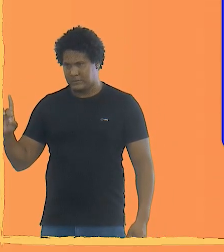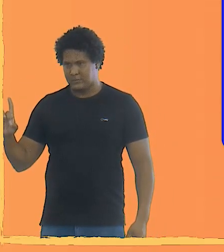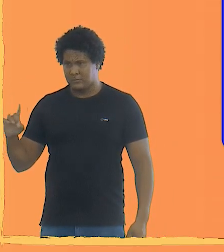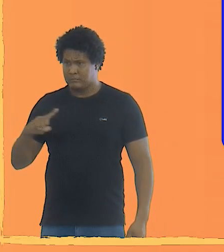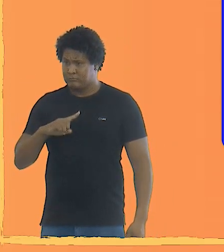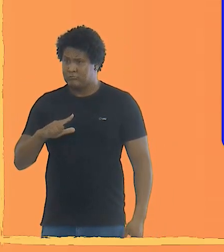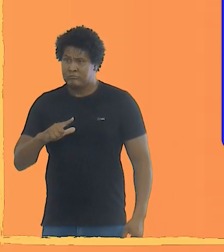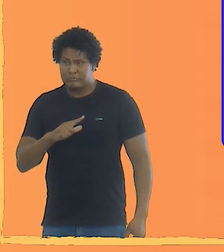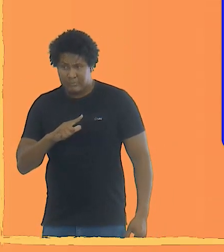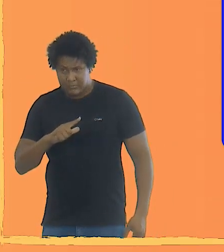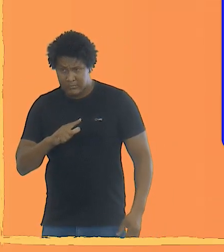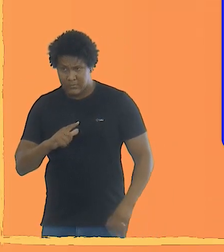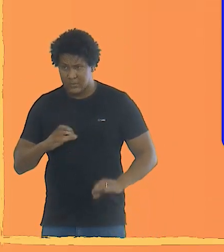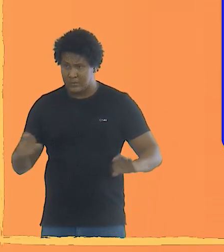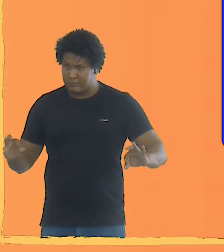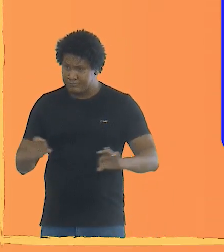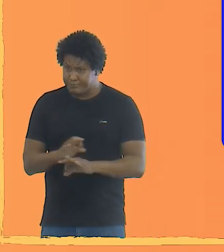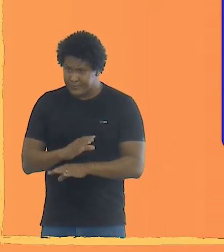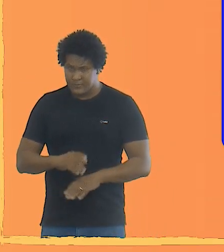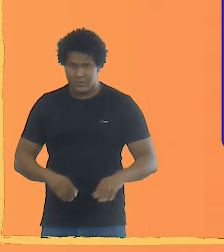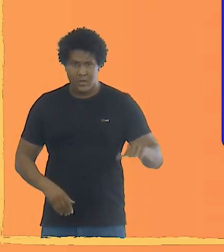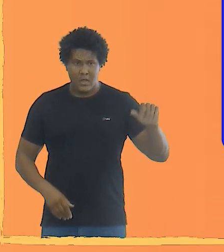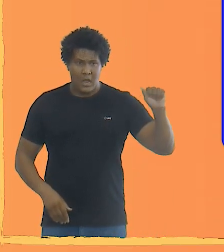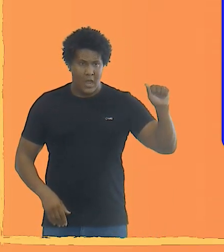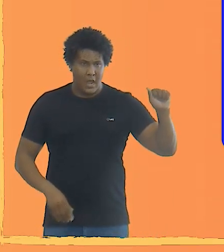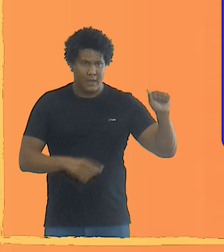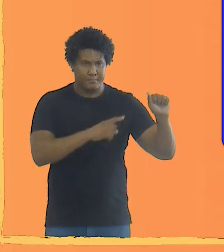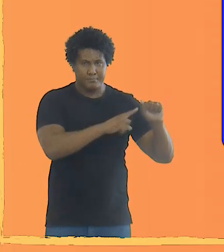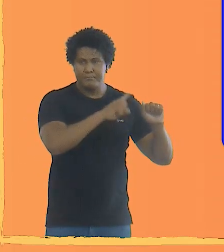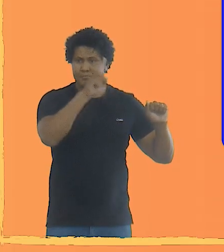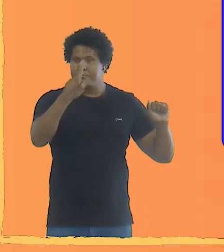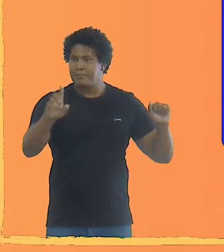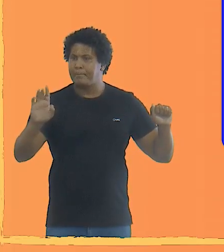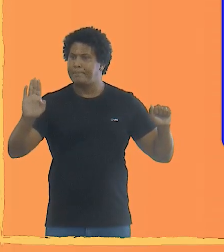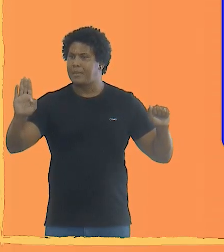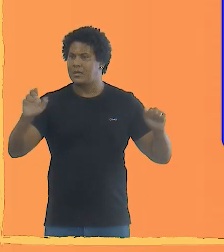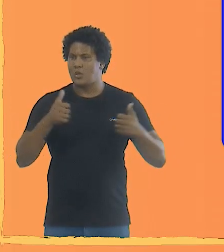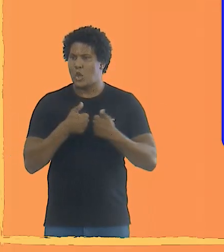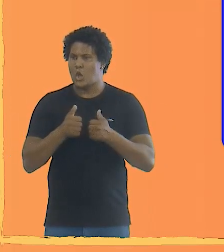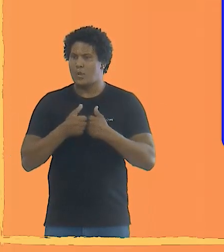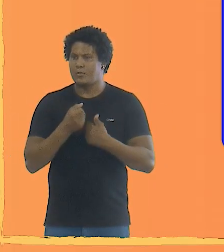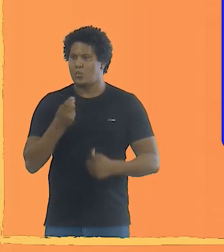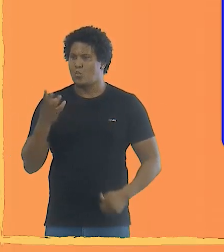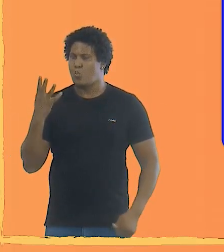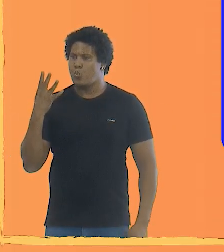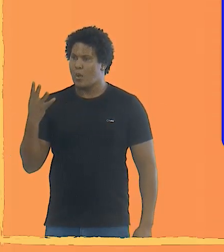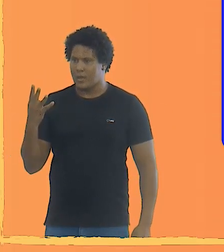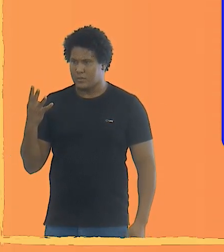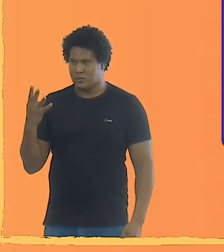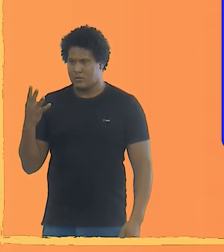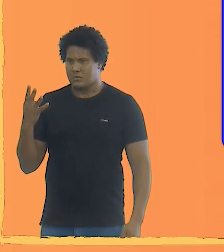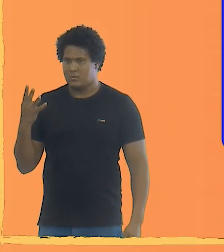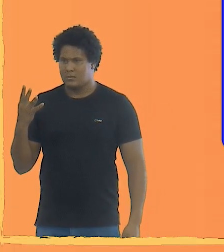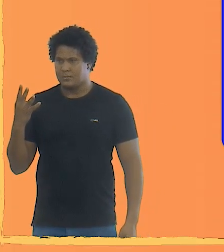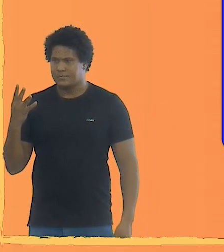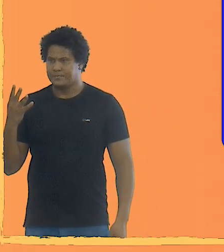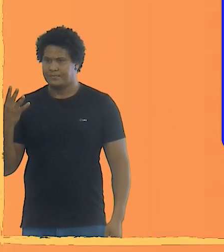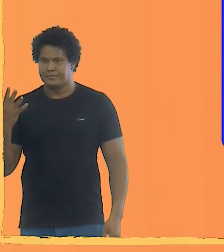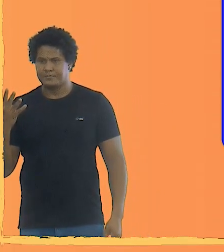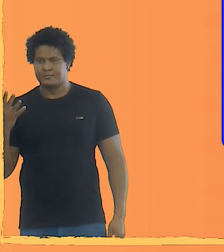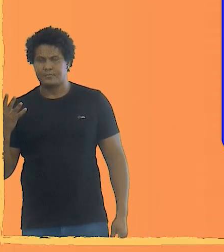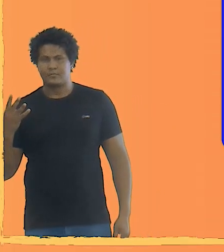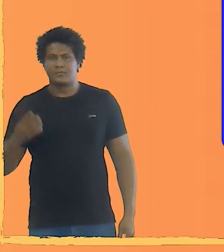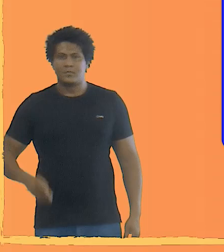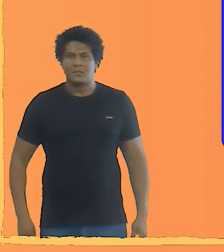diz. O texto diz que existe ligação do A para o B. Quantas? 4. Existem 4 ligações possíveis do A para o B.